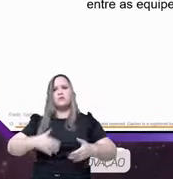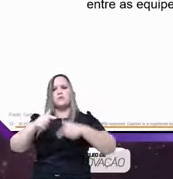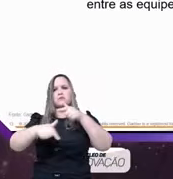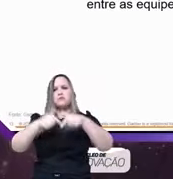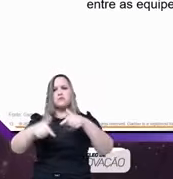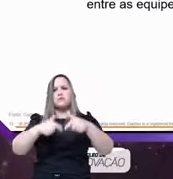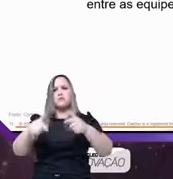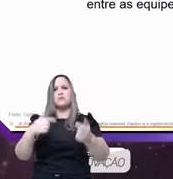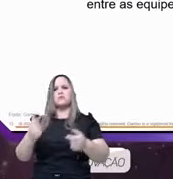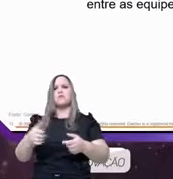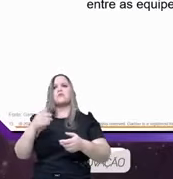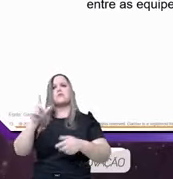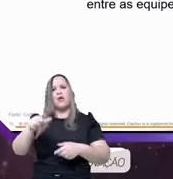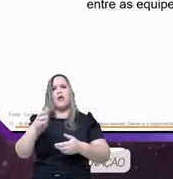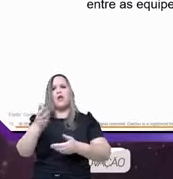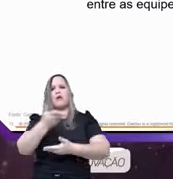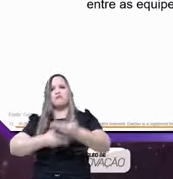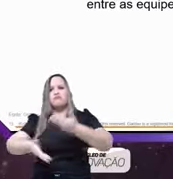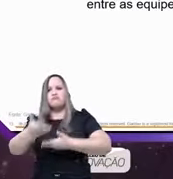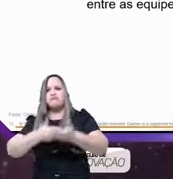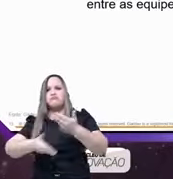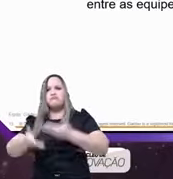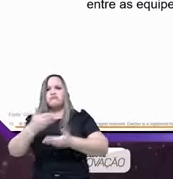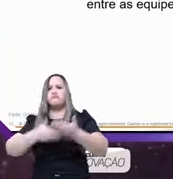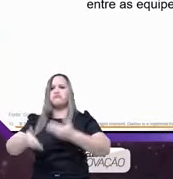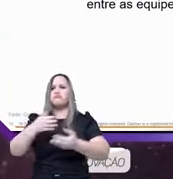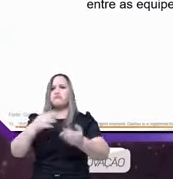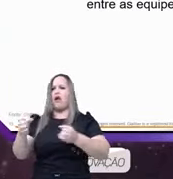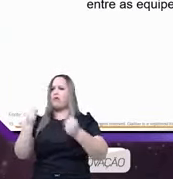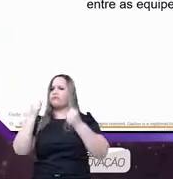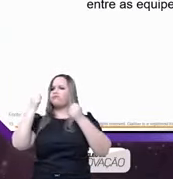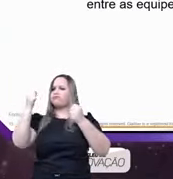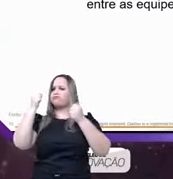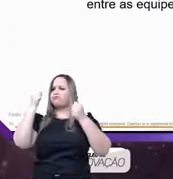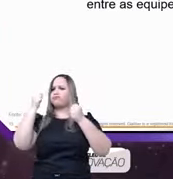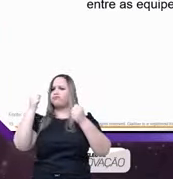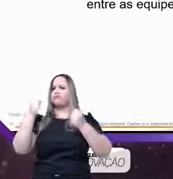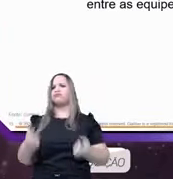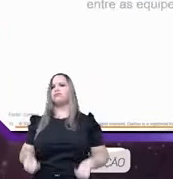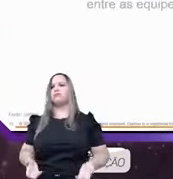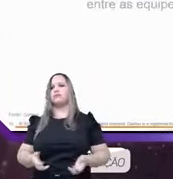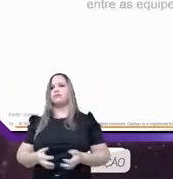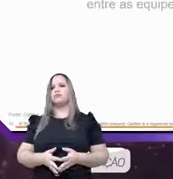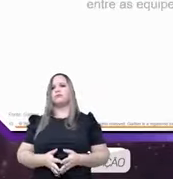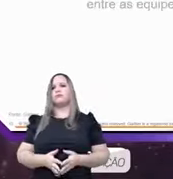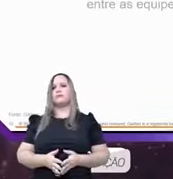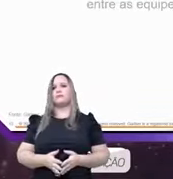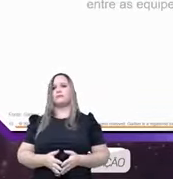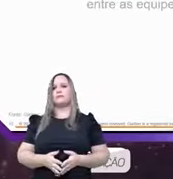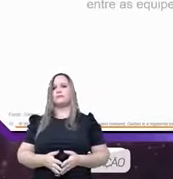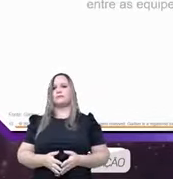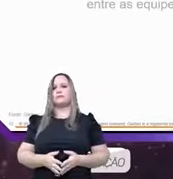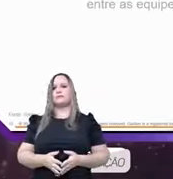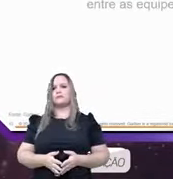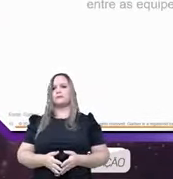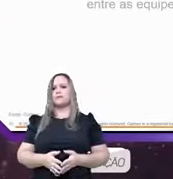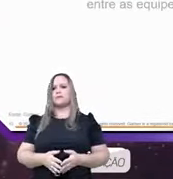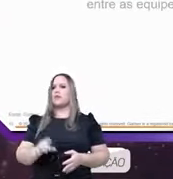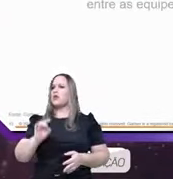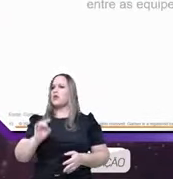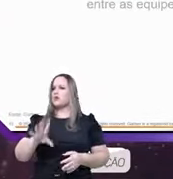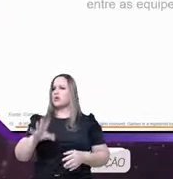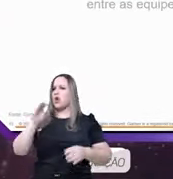colaboração. Nós vemos uma colaboração muito forte entre as partes. Não só dentro dos órgãos, mas